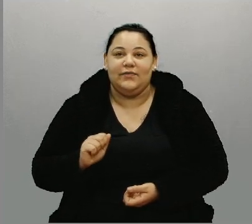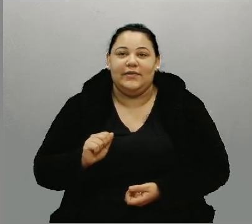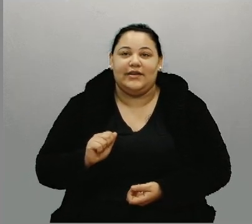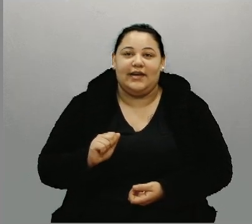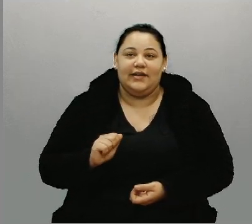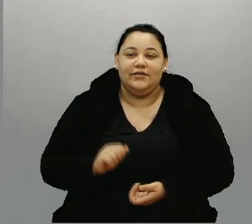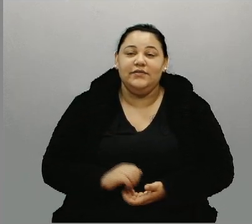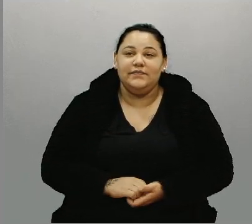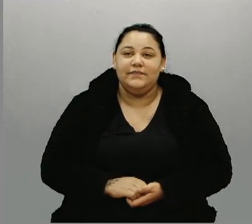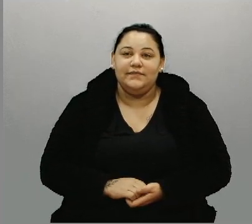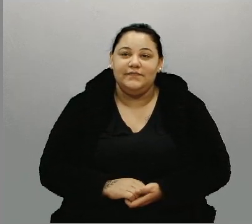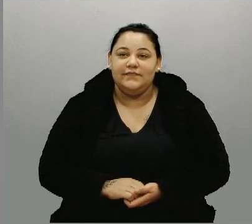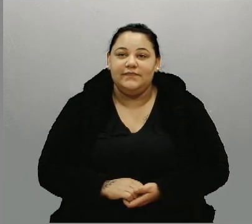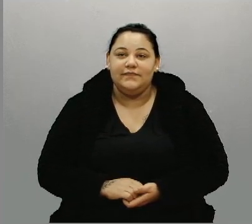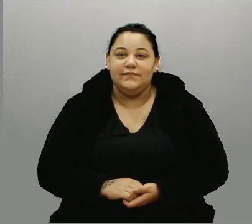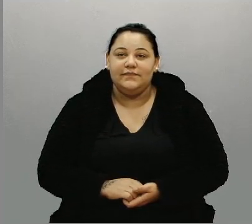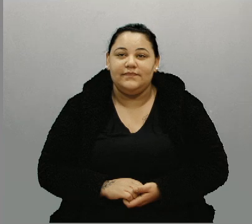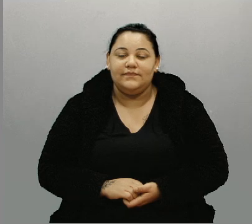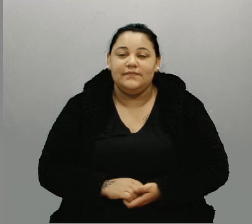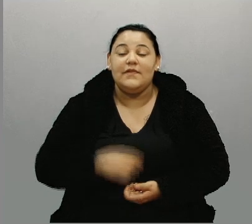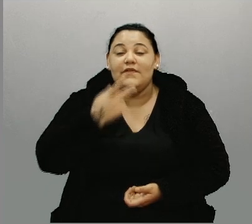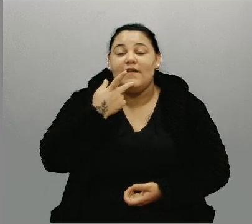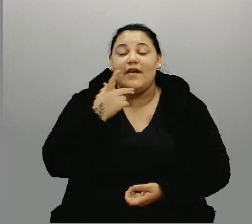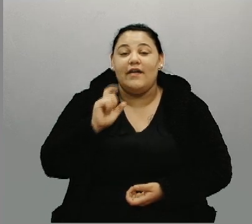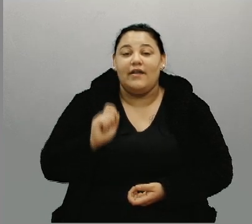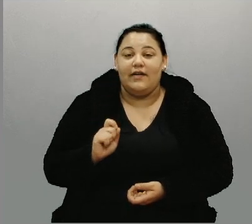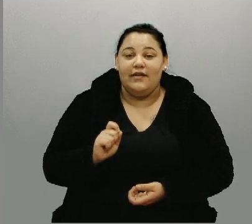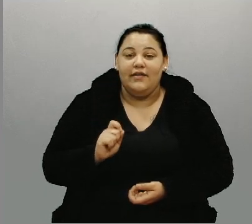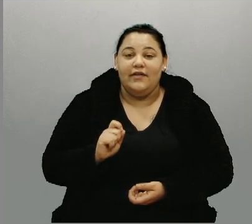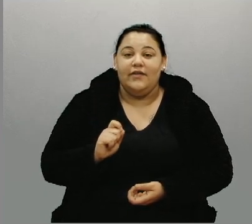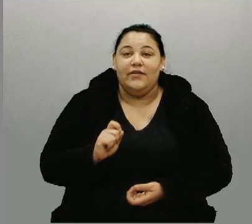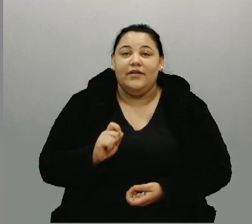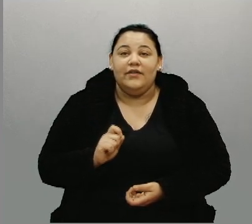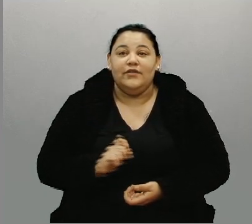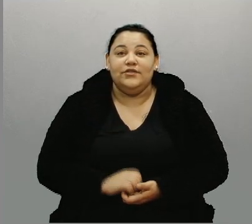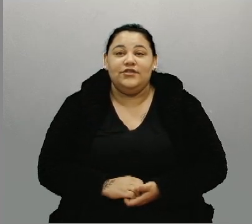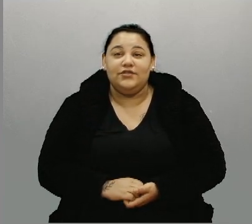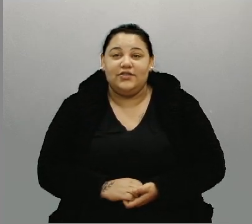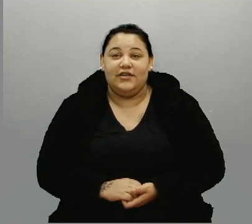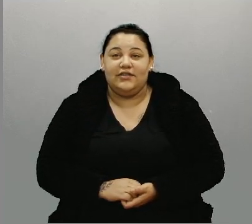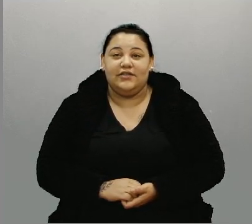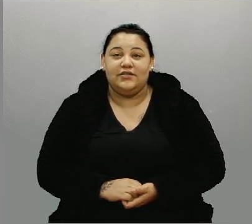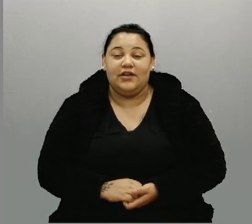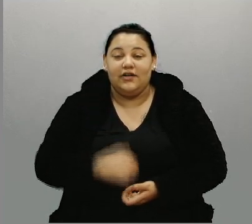Adiló, e dizer que quando a gente cobra